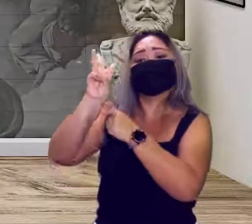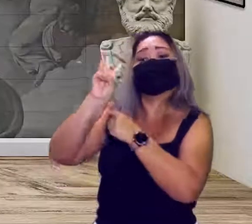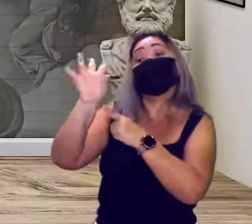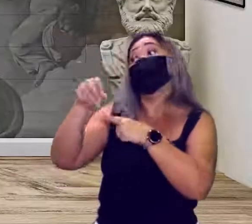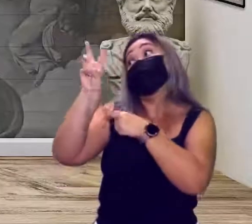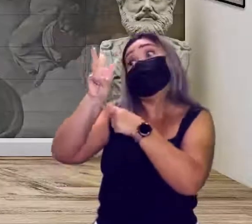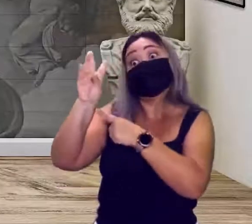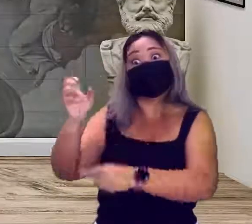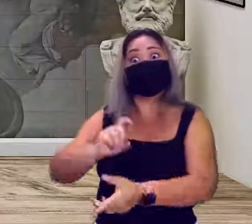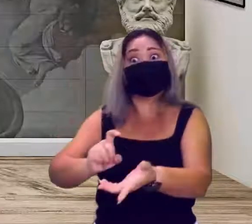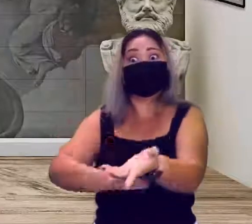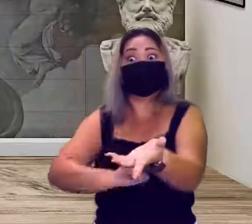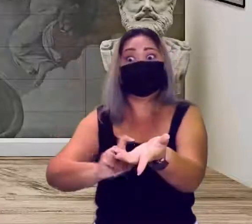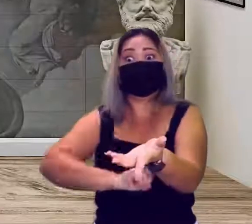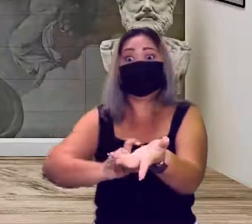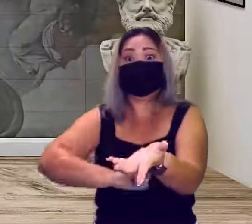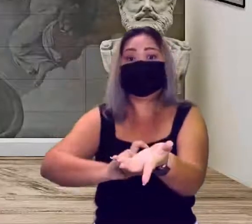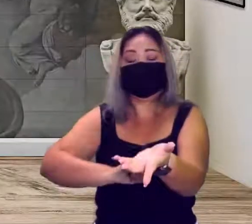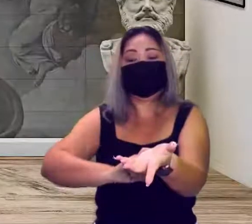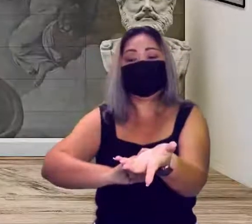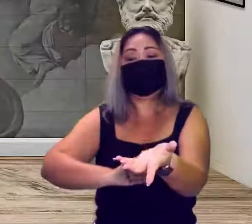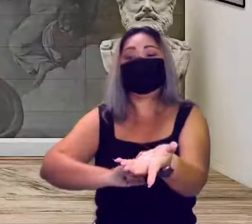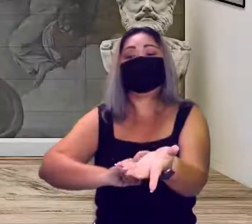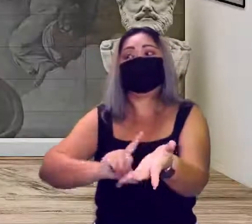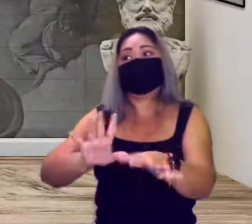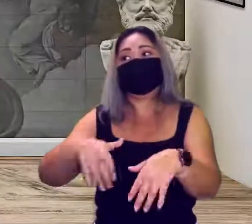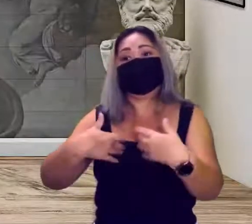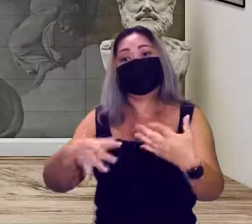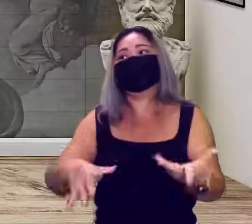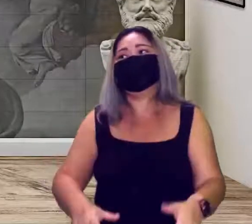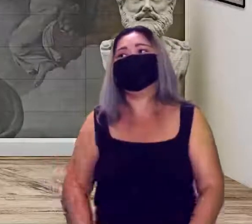estava raivoso. Então eles